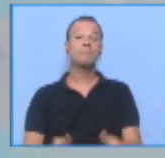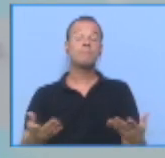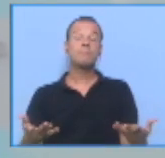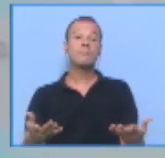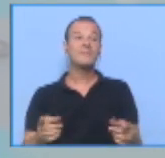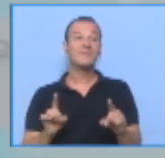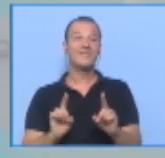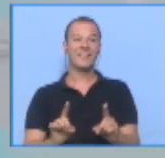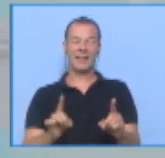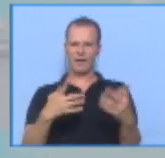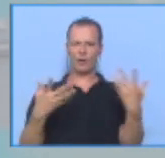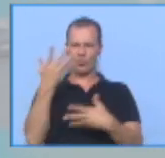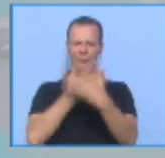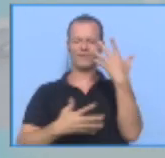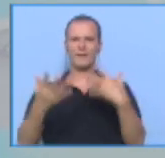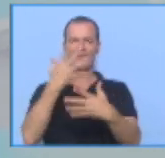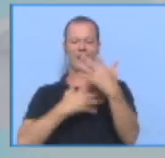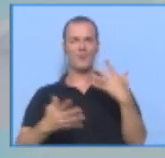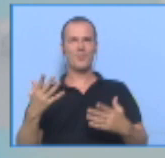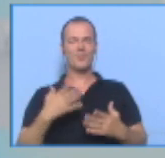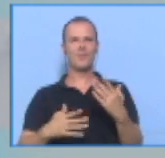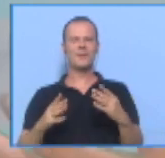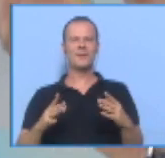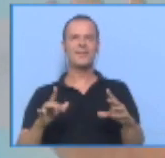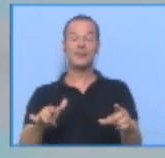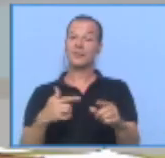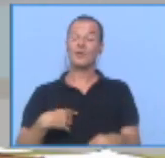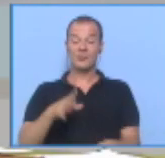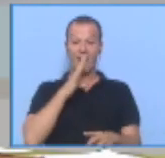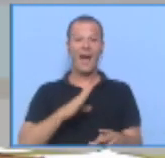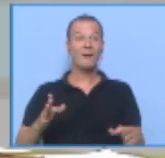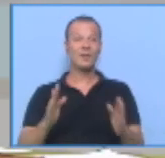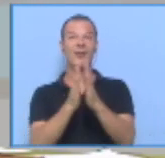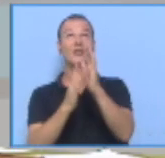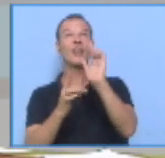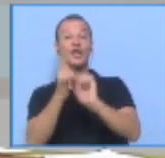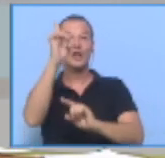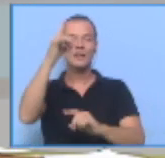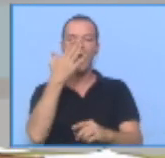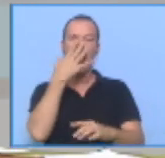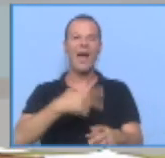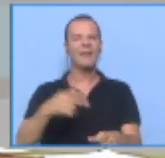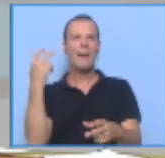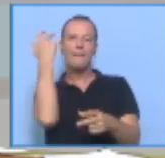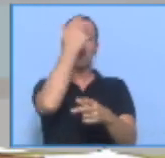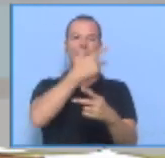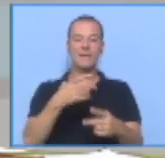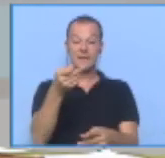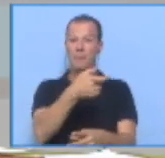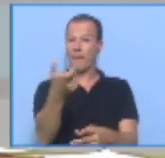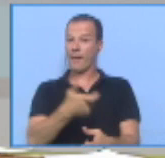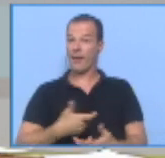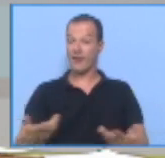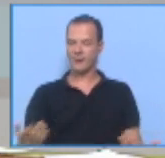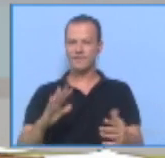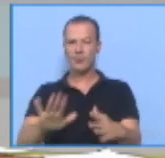Enfim, Ambrósio, que confusão é esta? Estamos habituados a falar em Jesus Cristo como o príncipe da paz, que vem propor